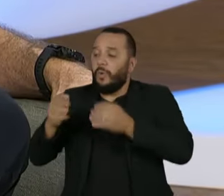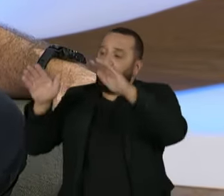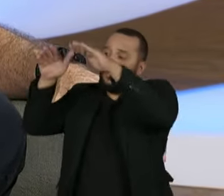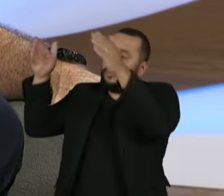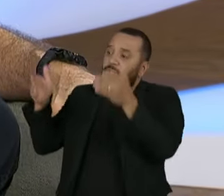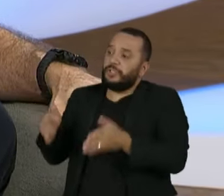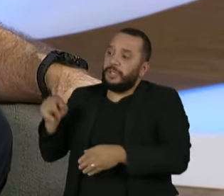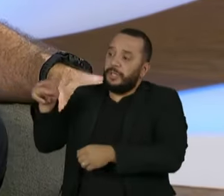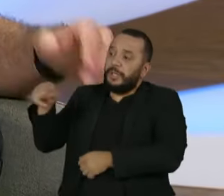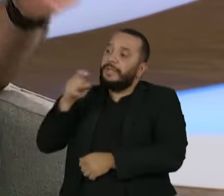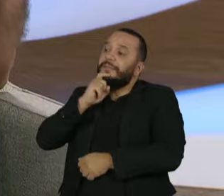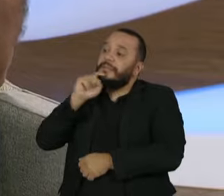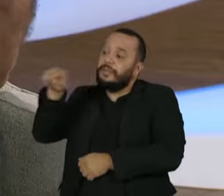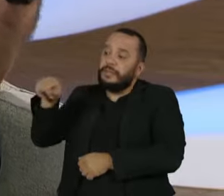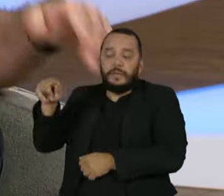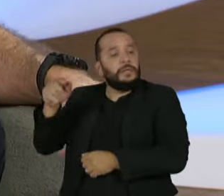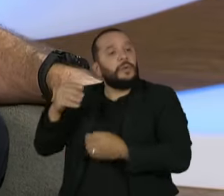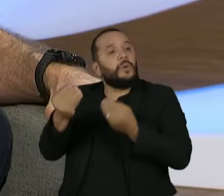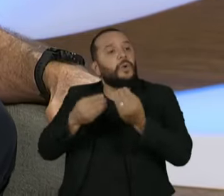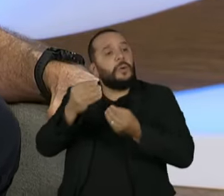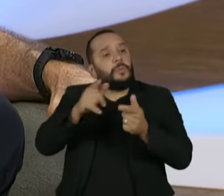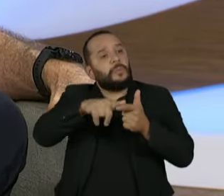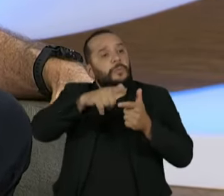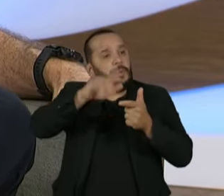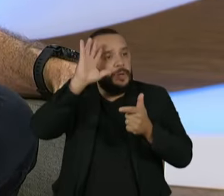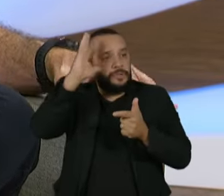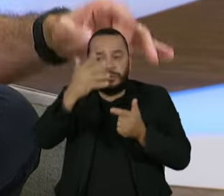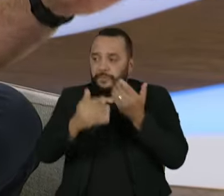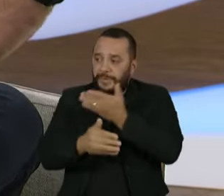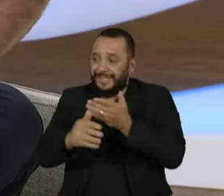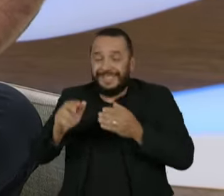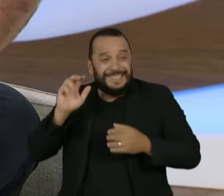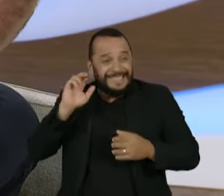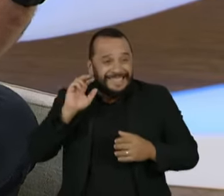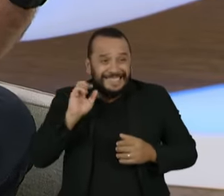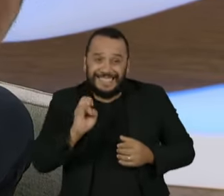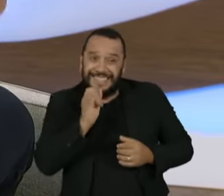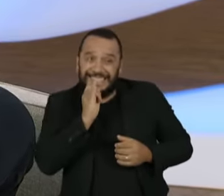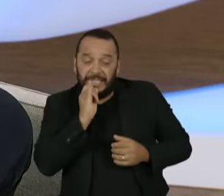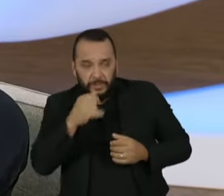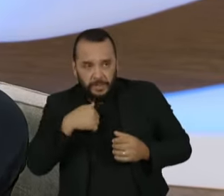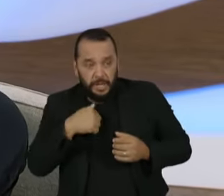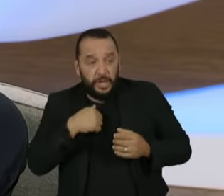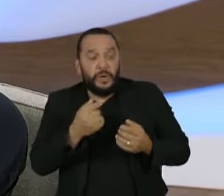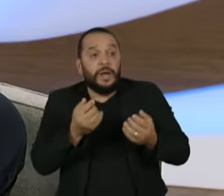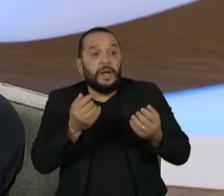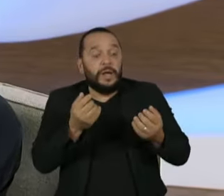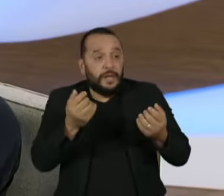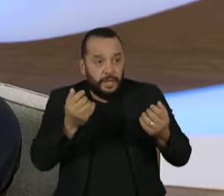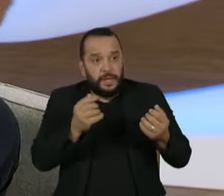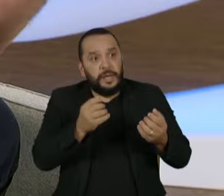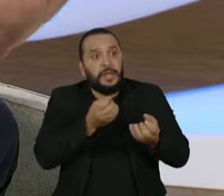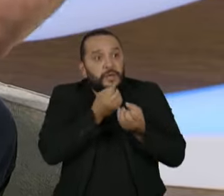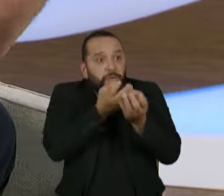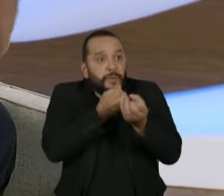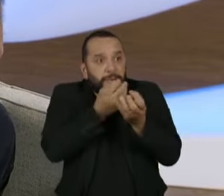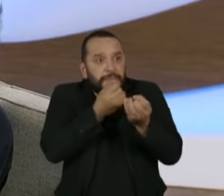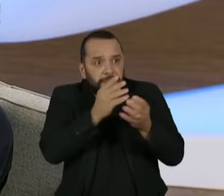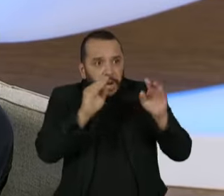cozinha Se você dá indicações o suficiente ao invés de você estar buscando e medindo